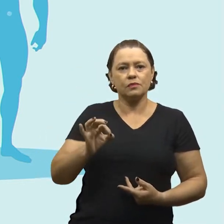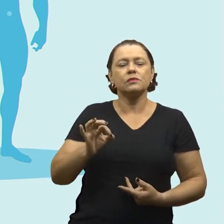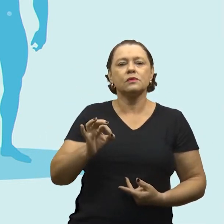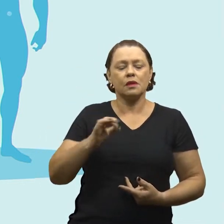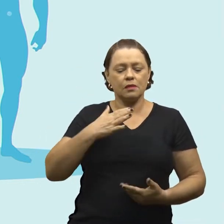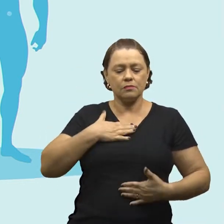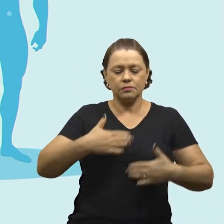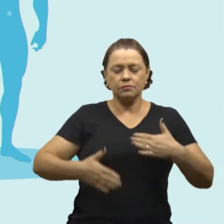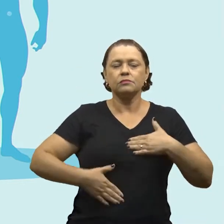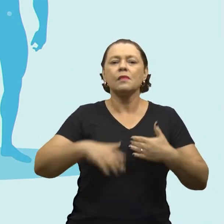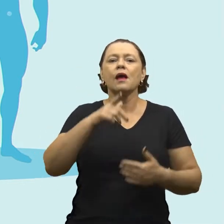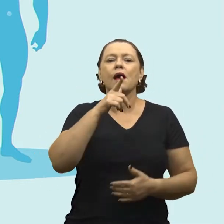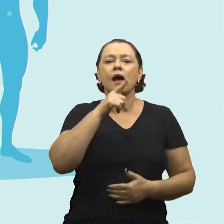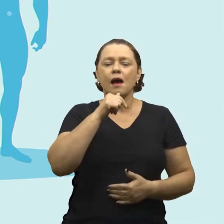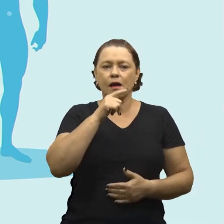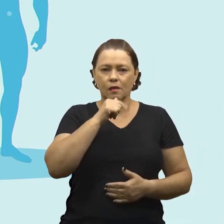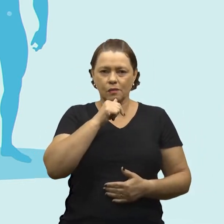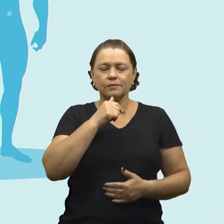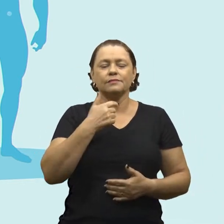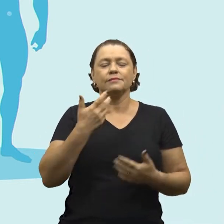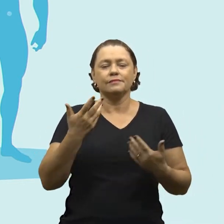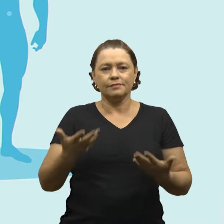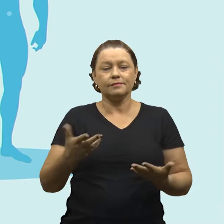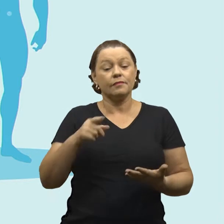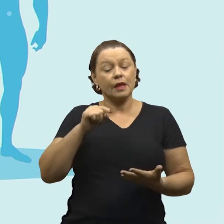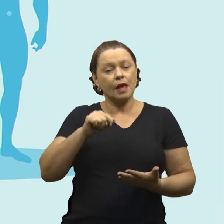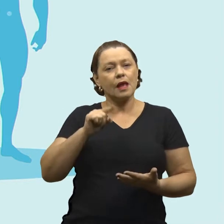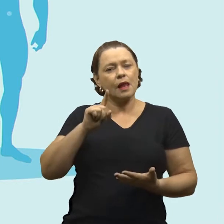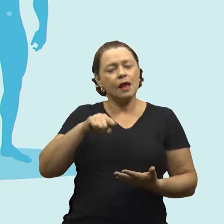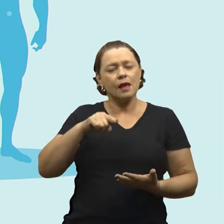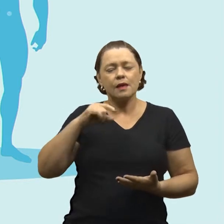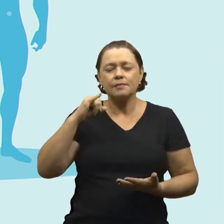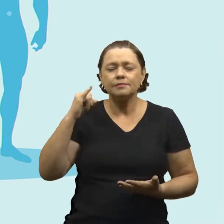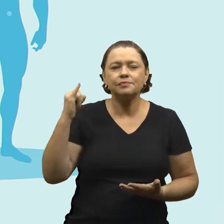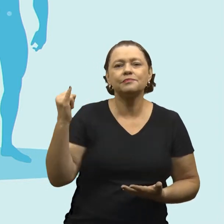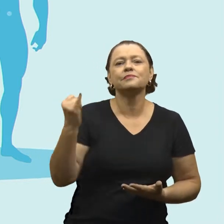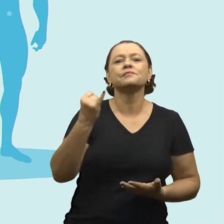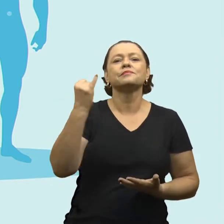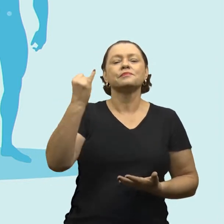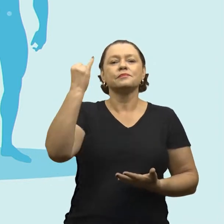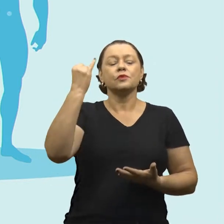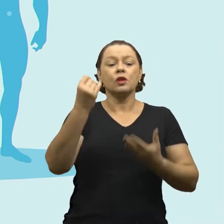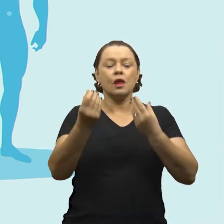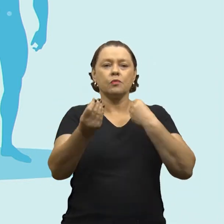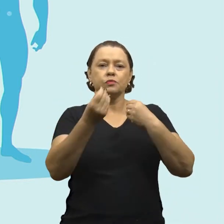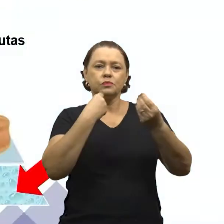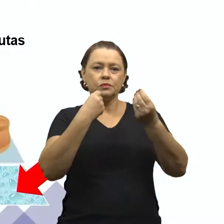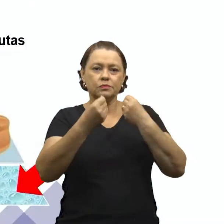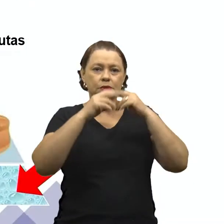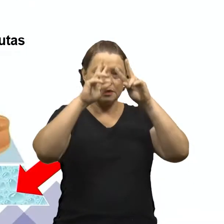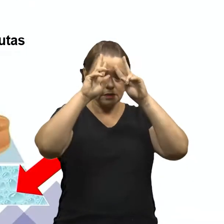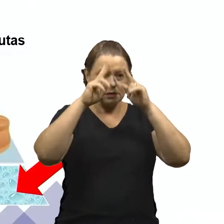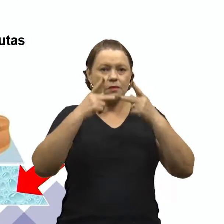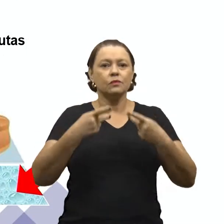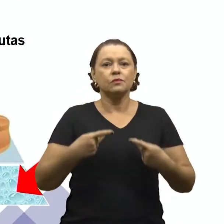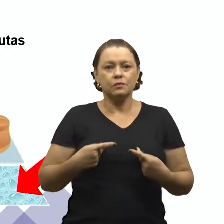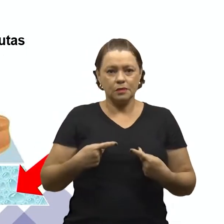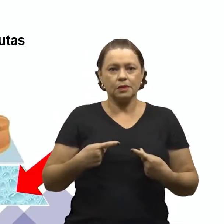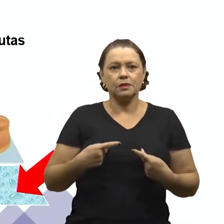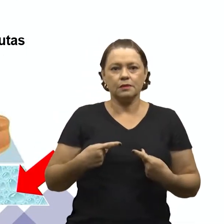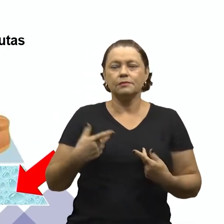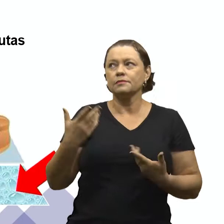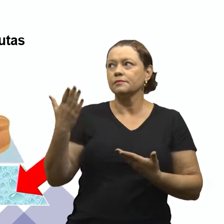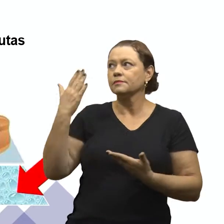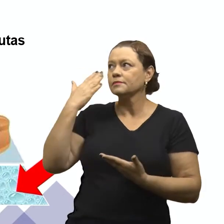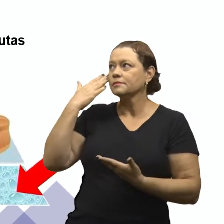corpo composto por água. A água é, portanto, essencial na alimentação humana, sendo ela